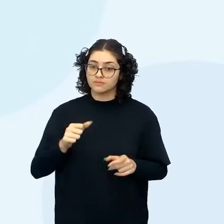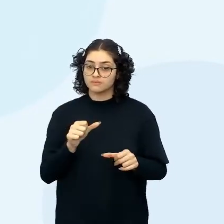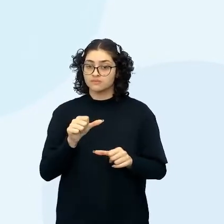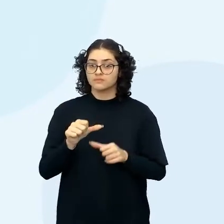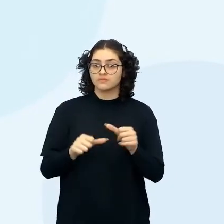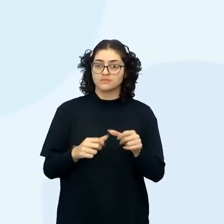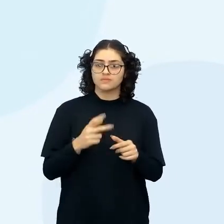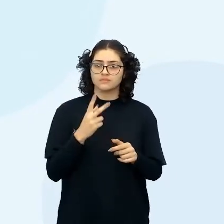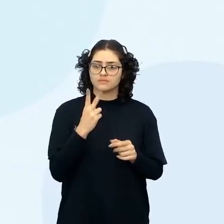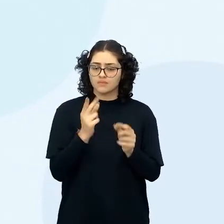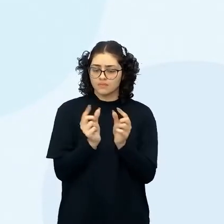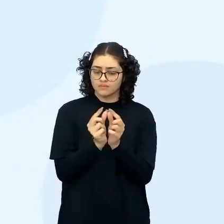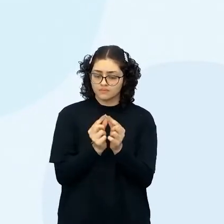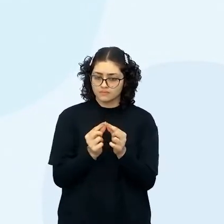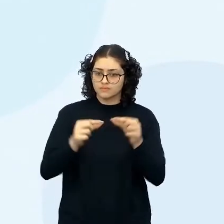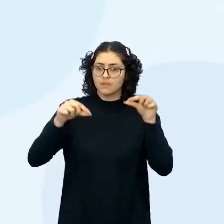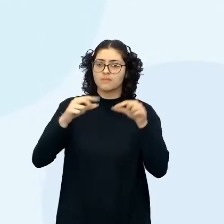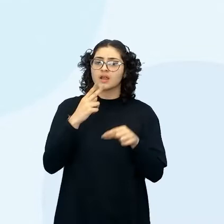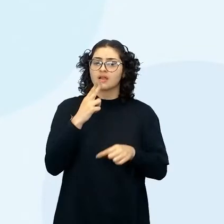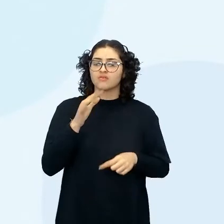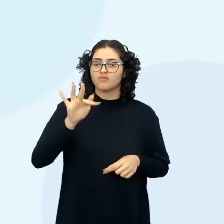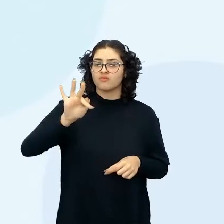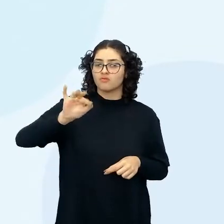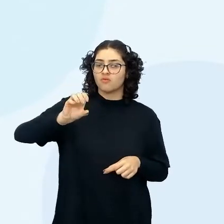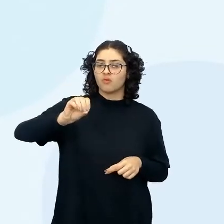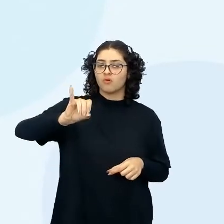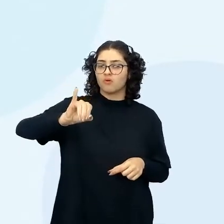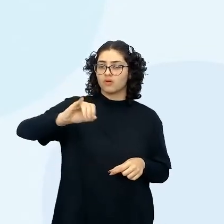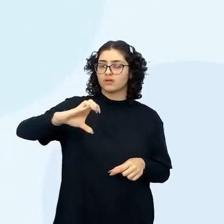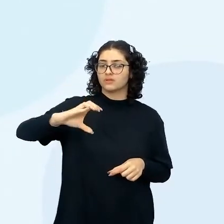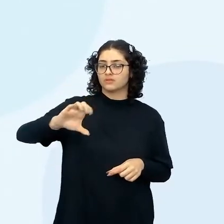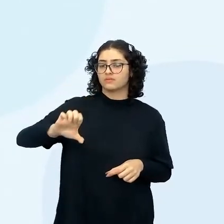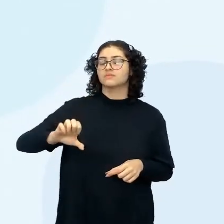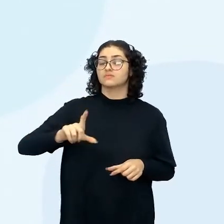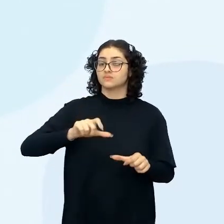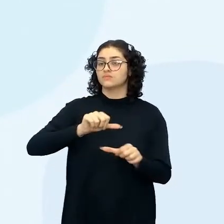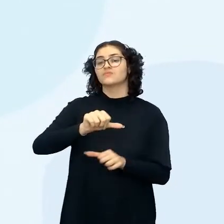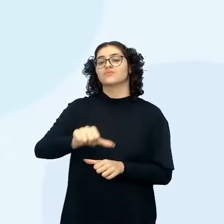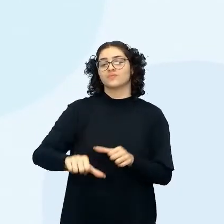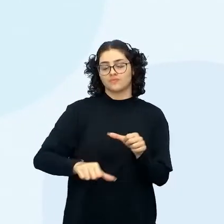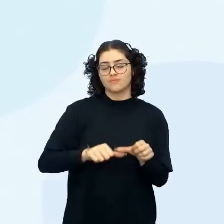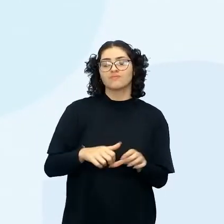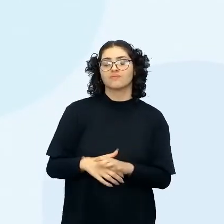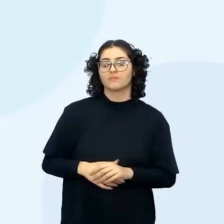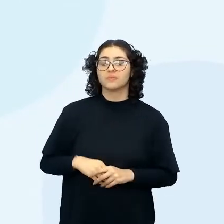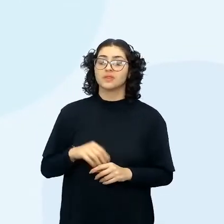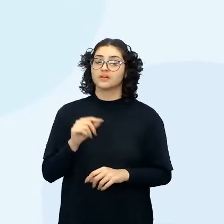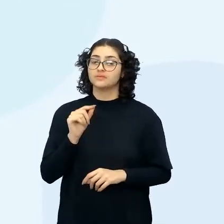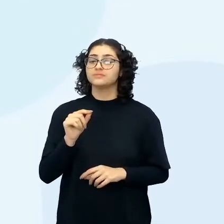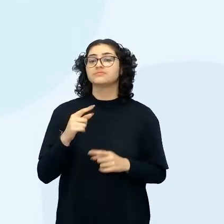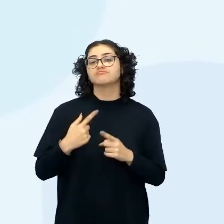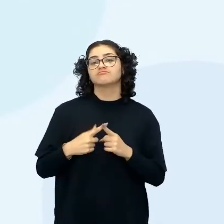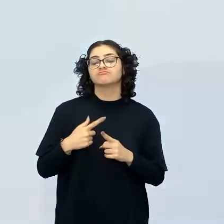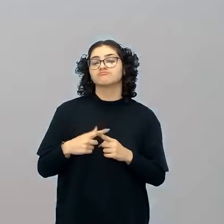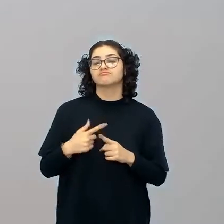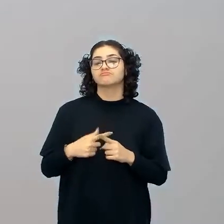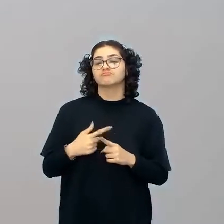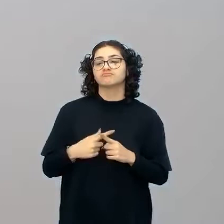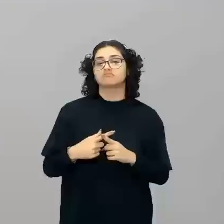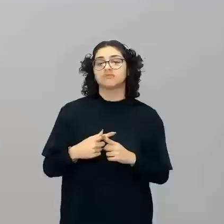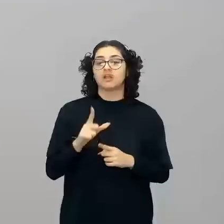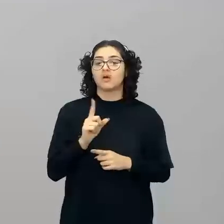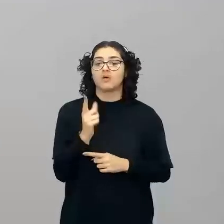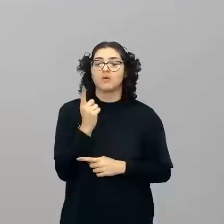com uma foice, então ela modificou a sua estrutura. Isso porque ela não